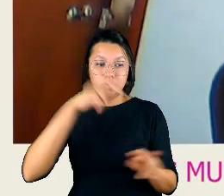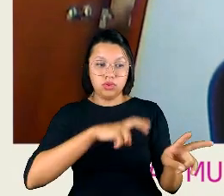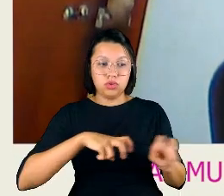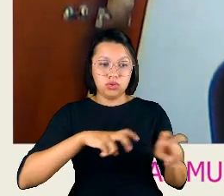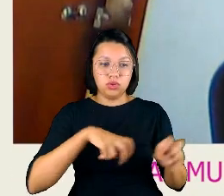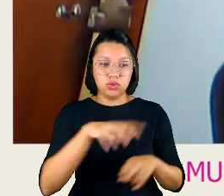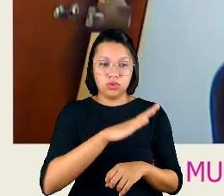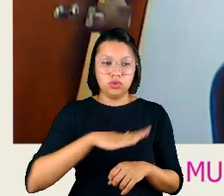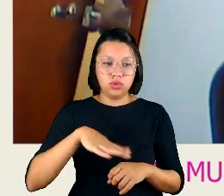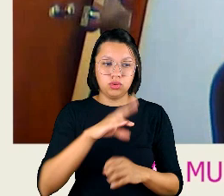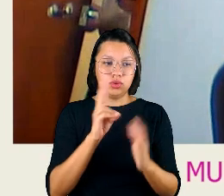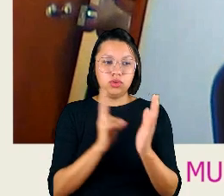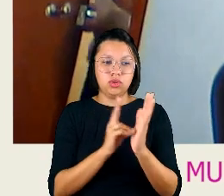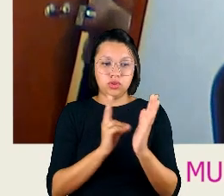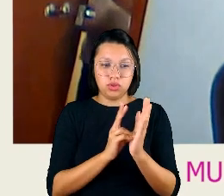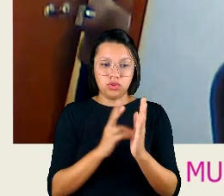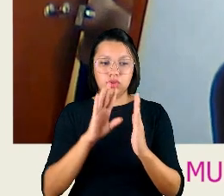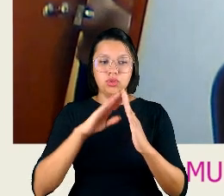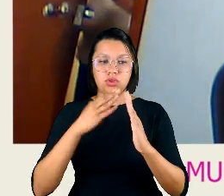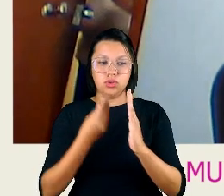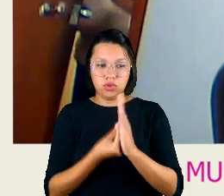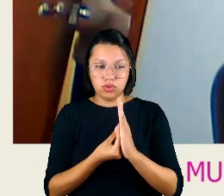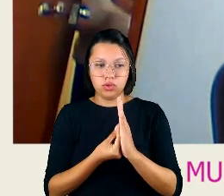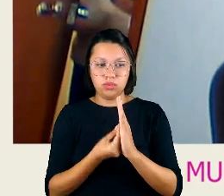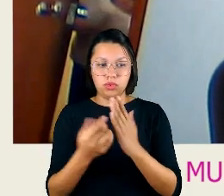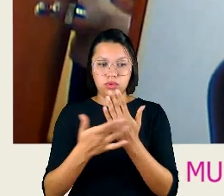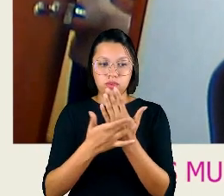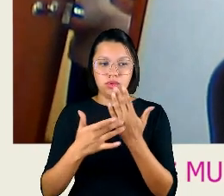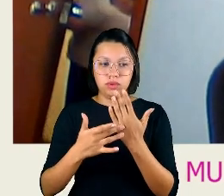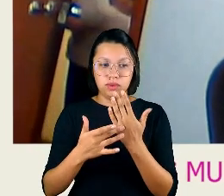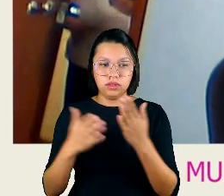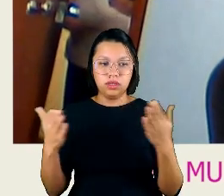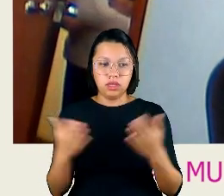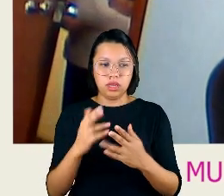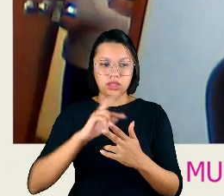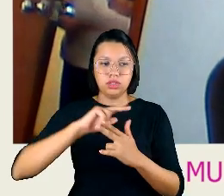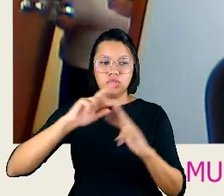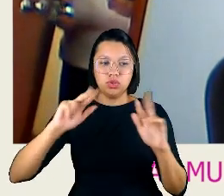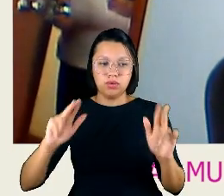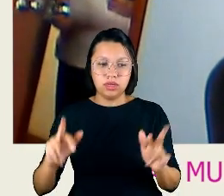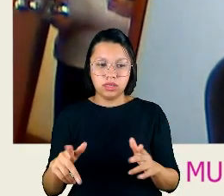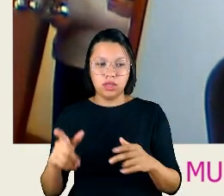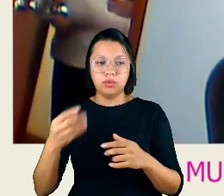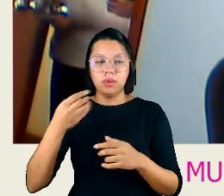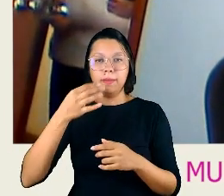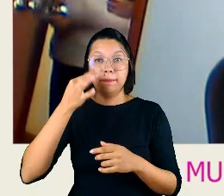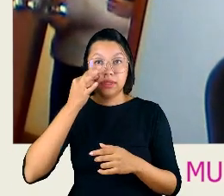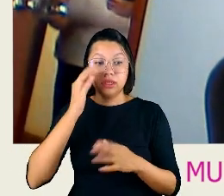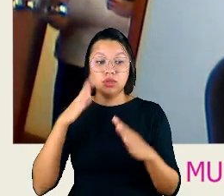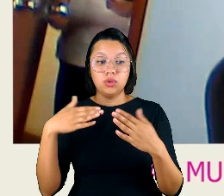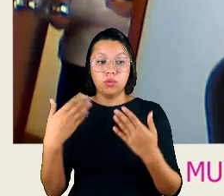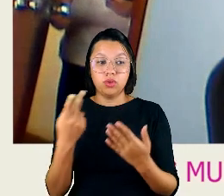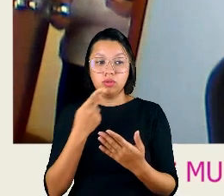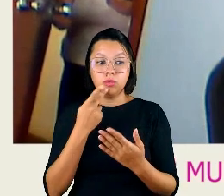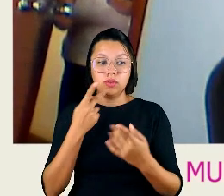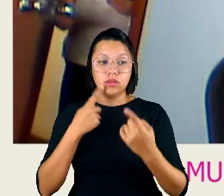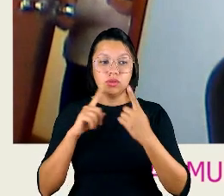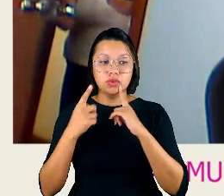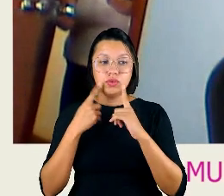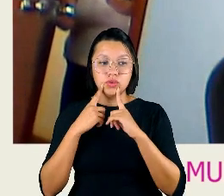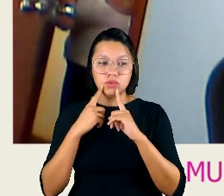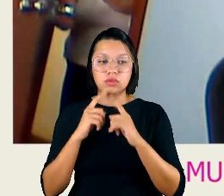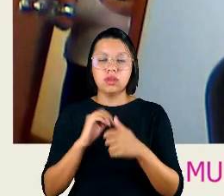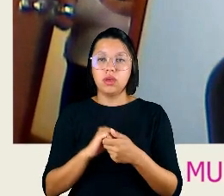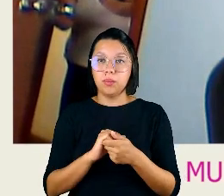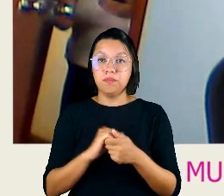quilombolas, mulheres com deficiência, e essa diversidade tem que estar presente quando a gente vai fazer essa discussão. A violência de gênero precisa